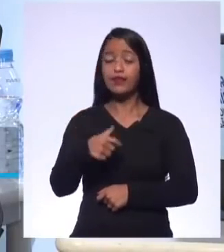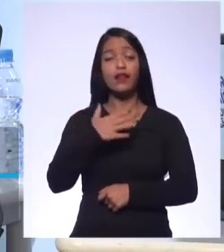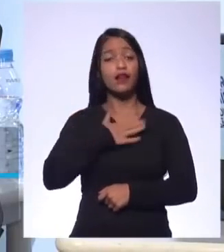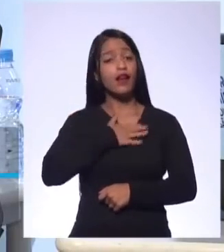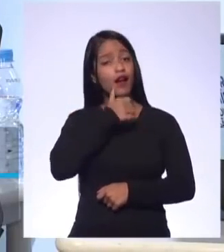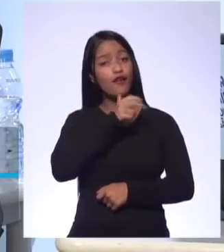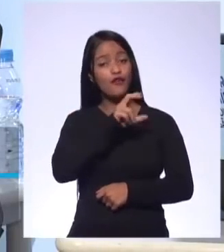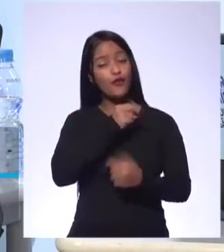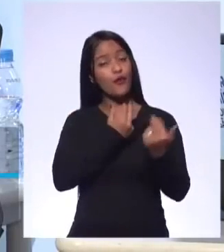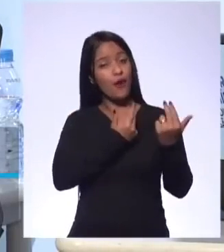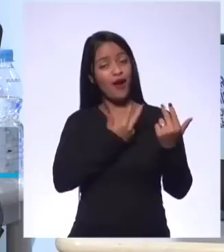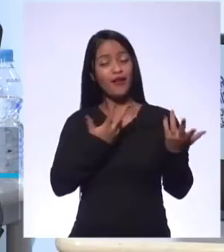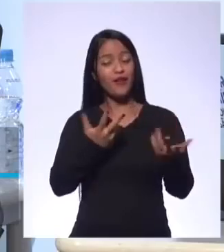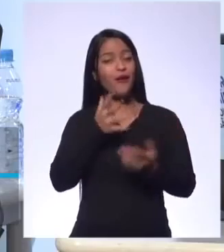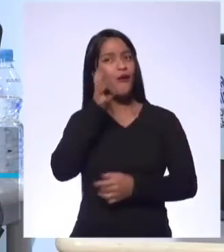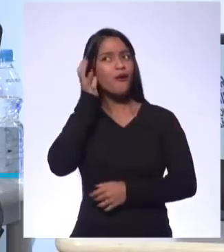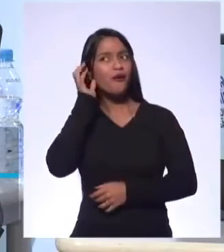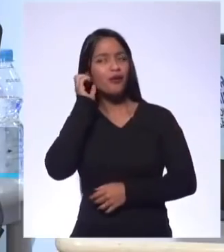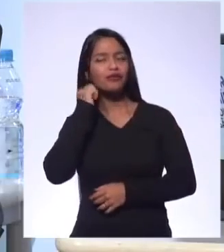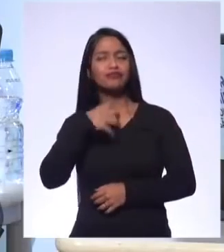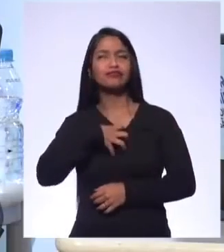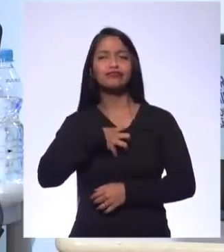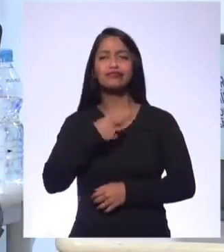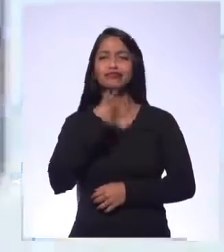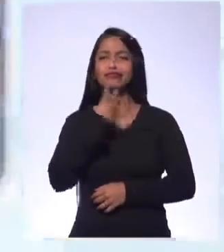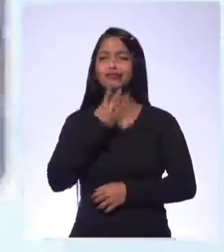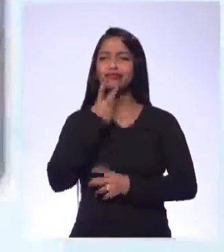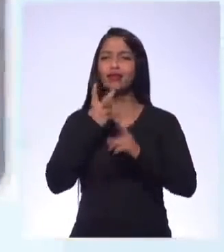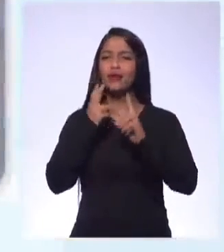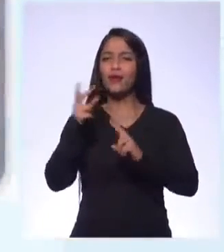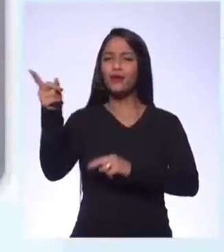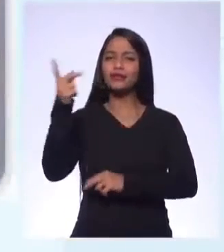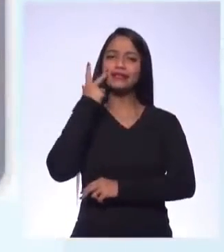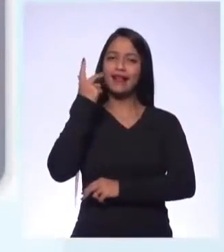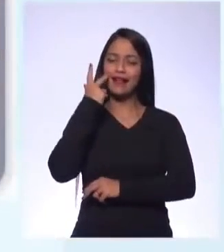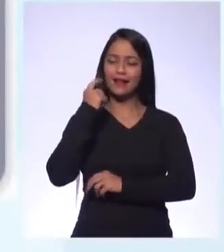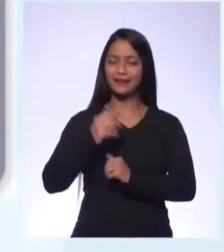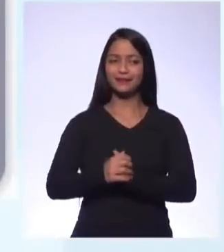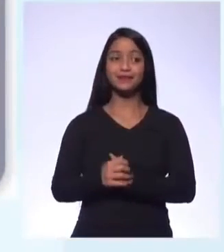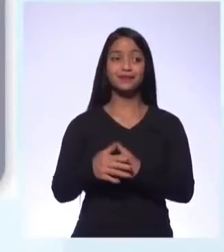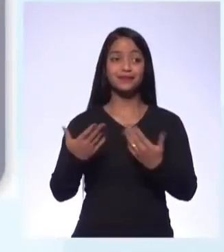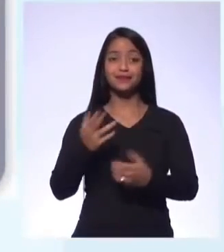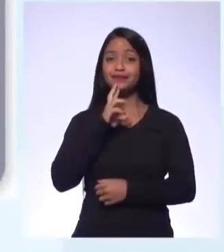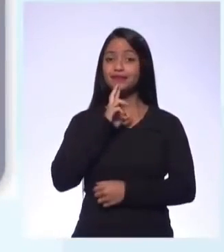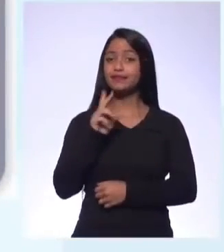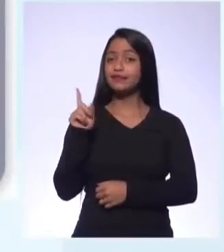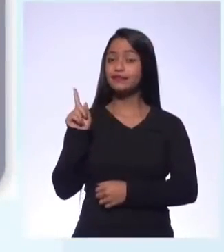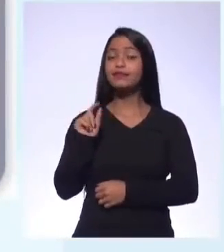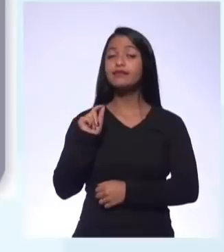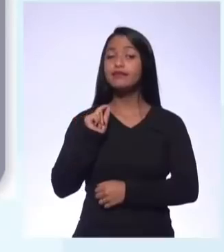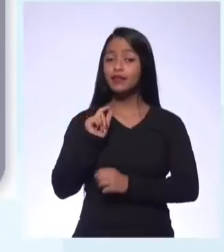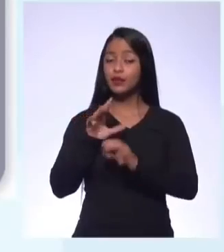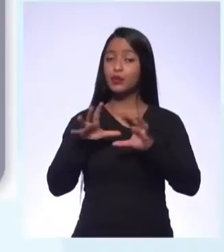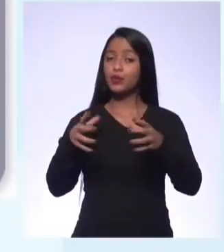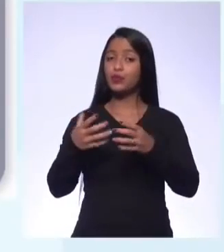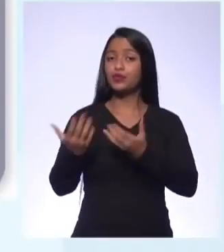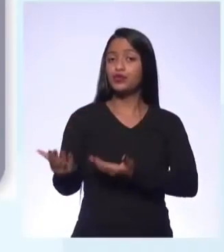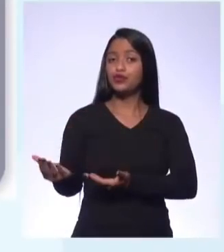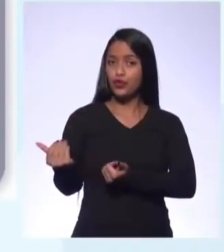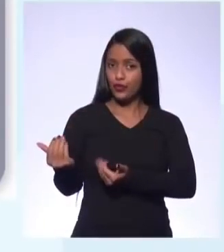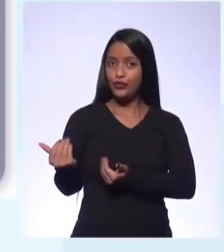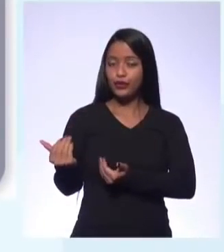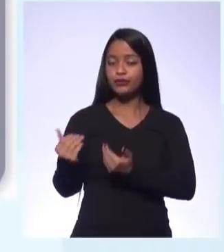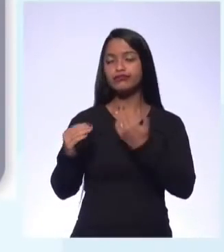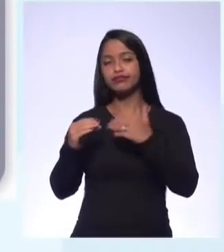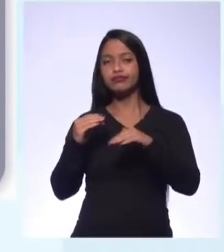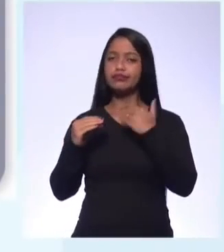ouvir. Então, bora lá. Respostas aí. Pessoas jovens, né? Uma vez que são expressões utilizadas pelos interlocutores, não são típicas da